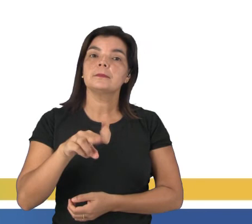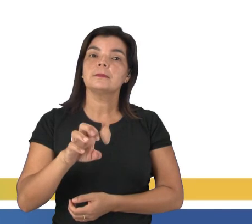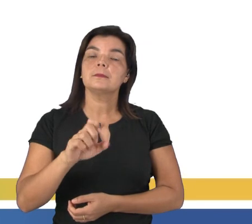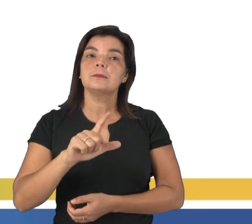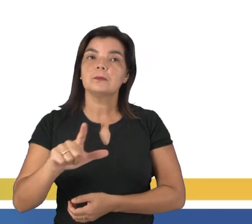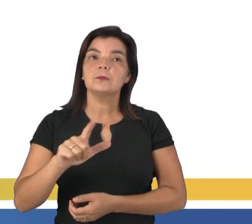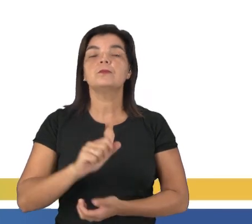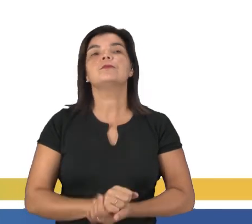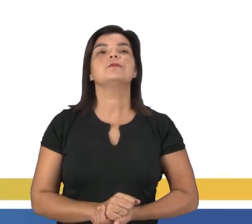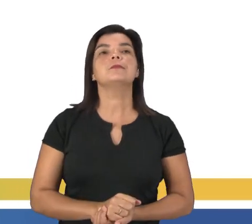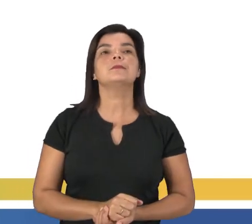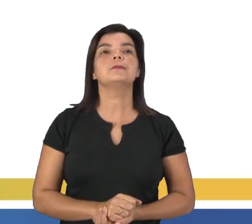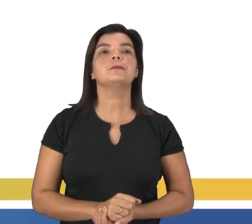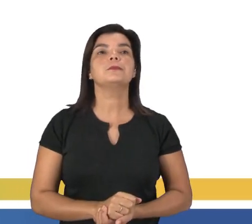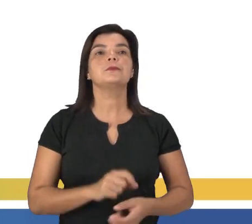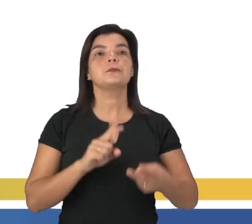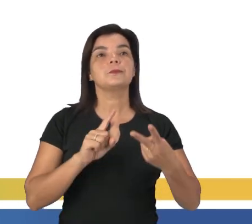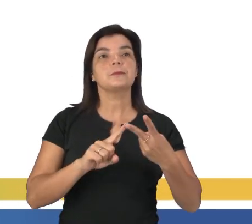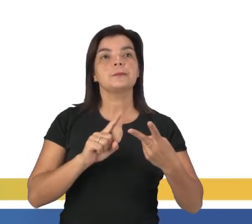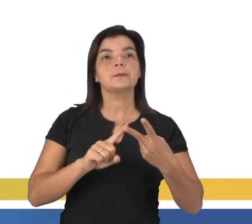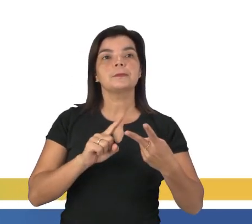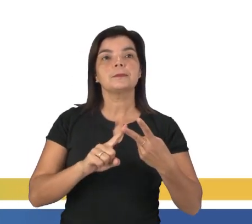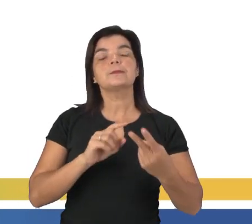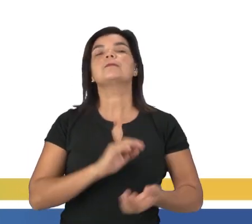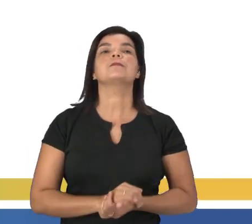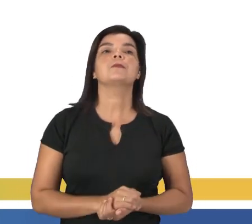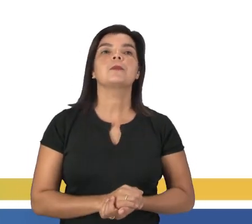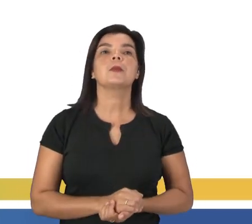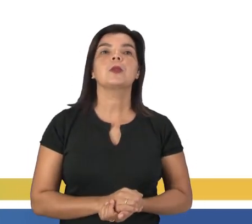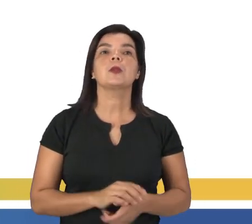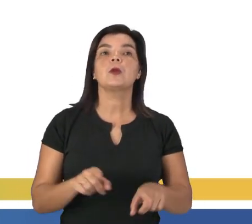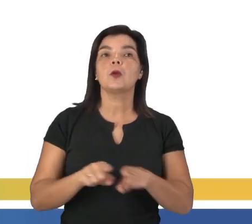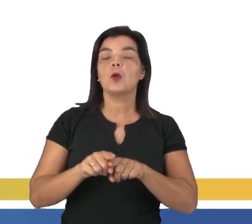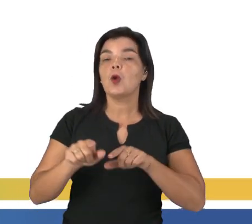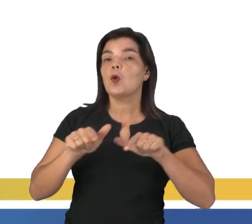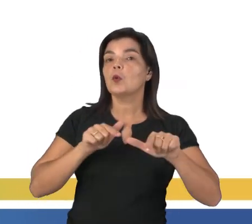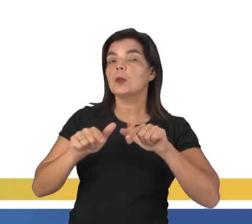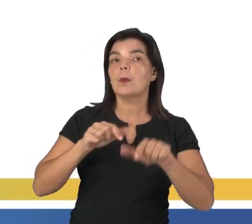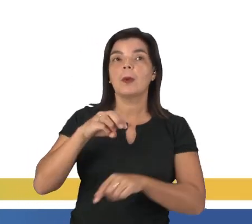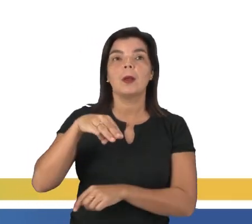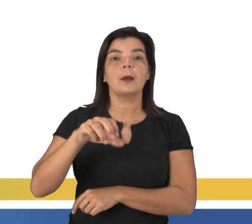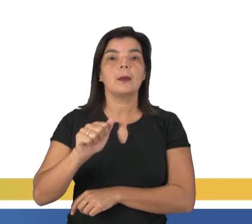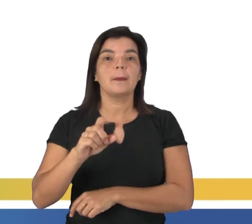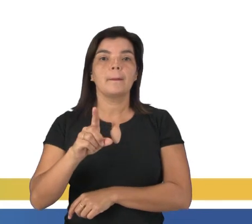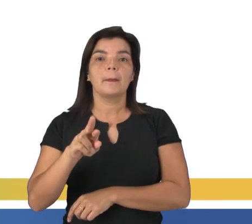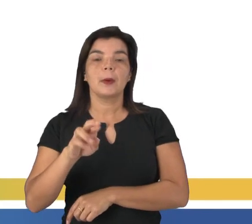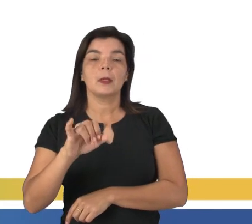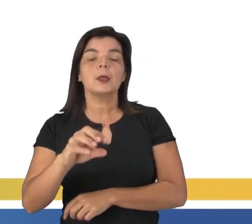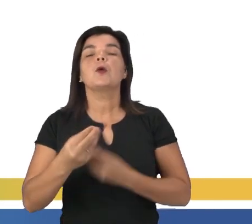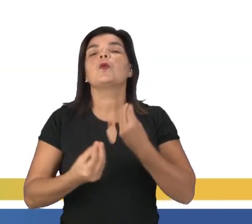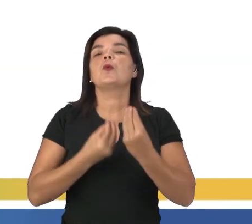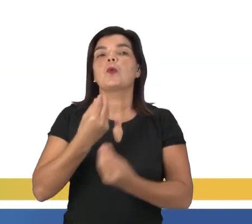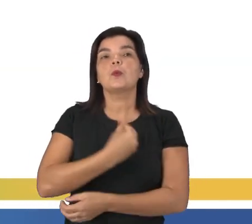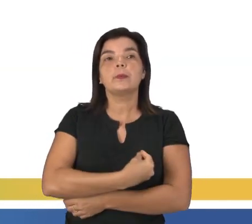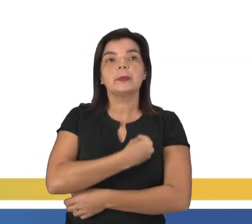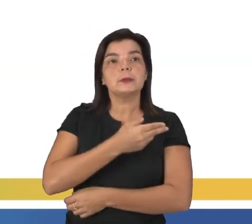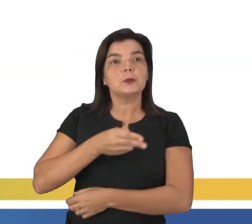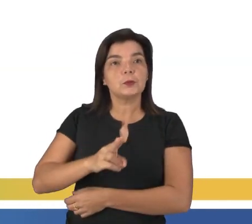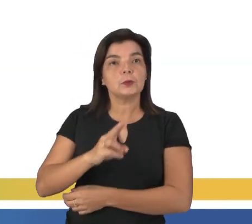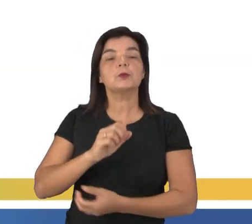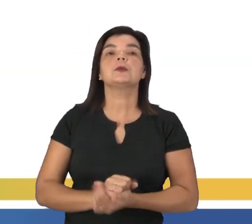lavando supero. Frase 2, eu trabalho em Madrid. Eu trabalho em Madrid, presente. Como é que fica no presente